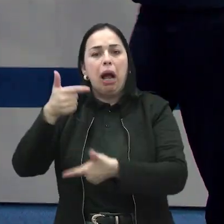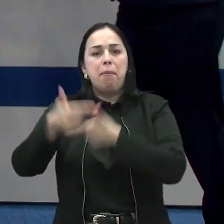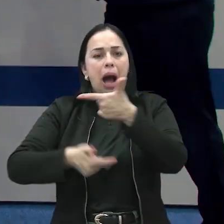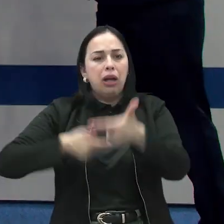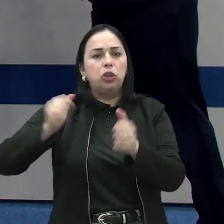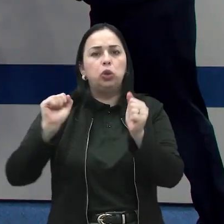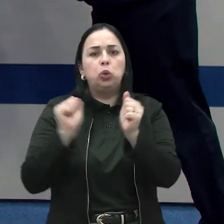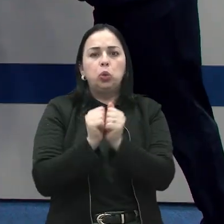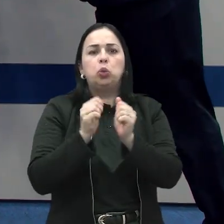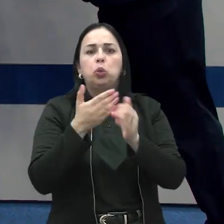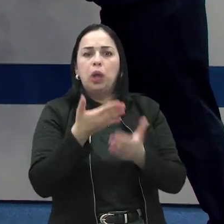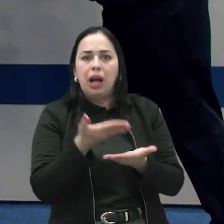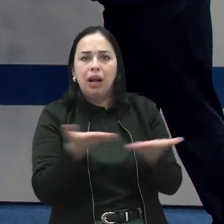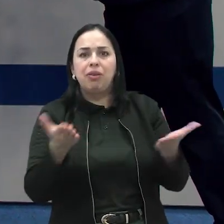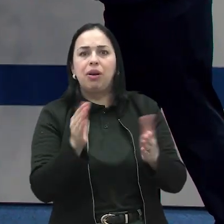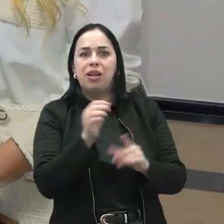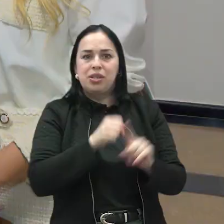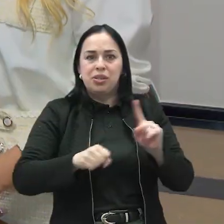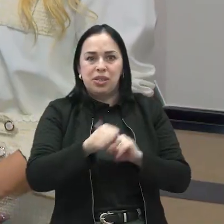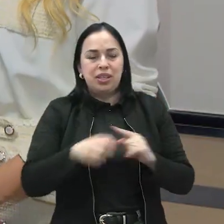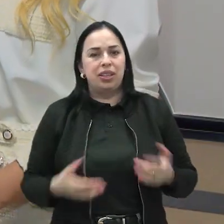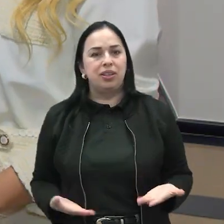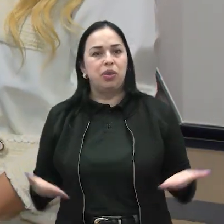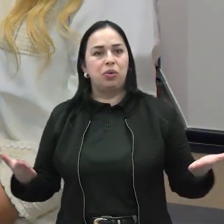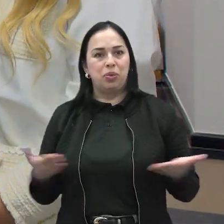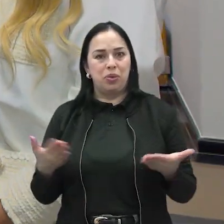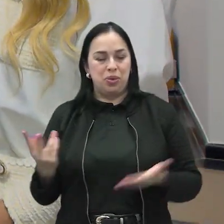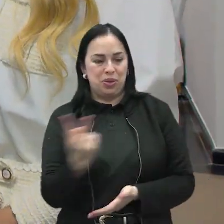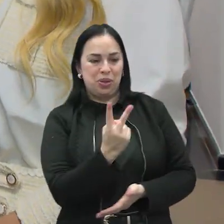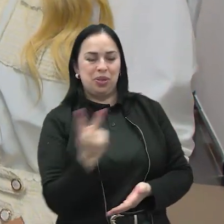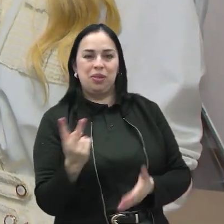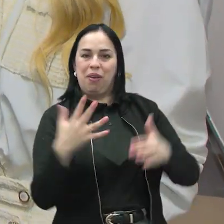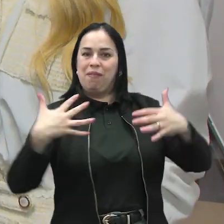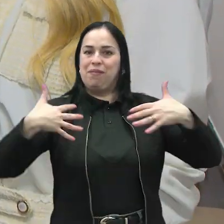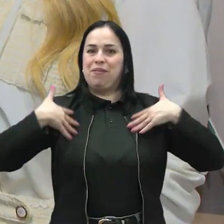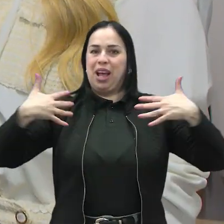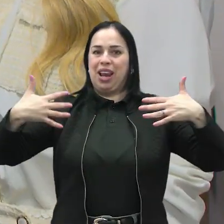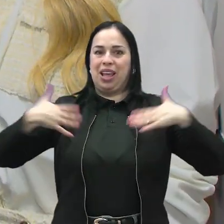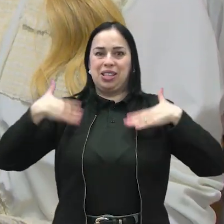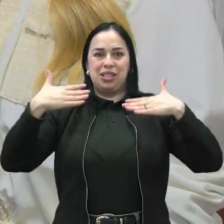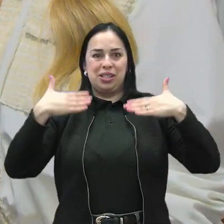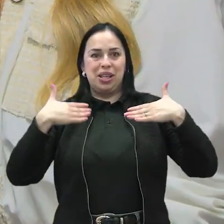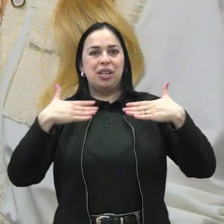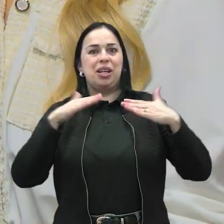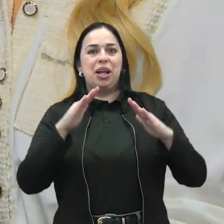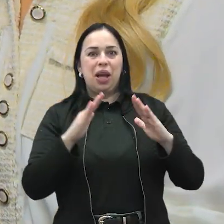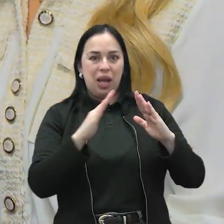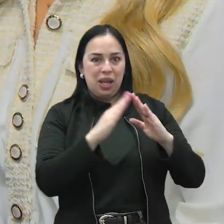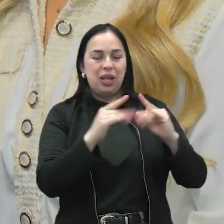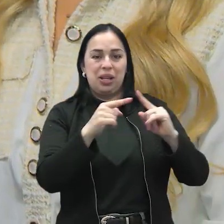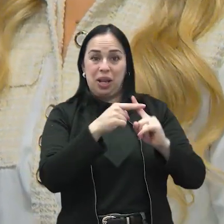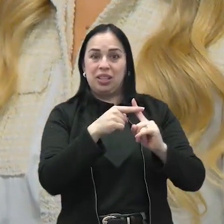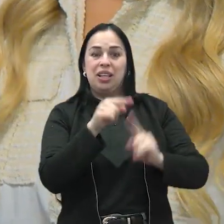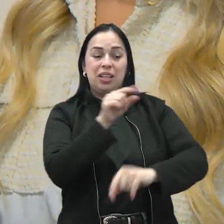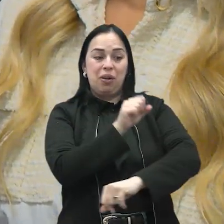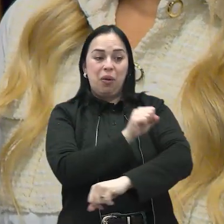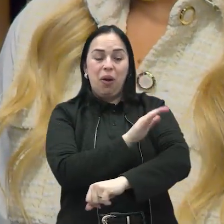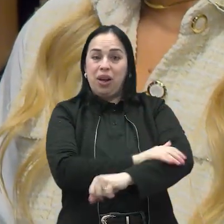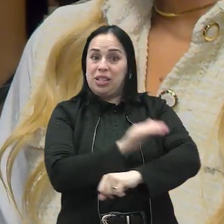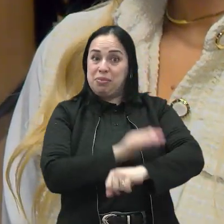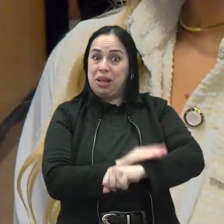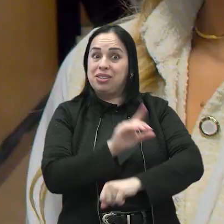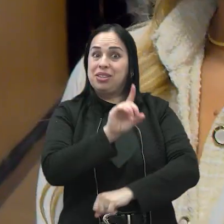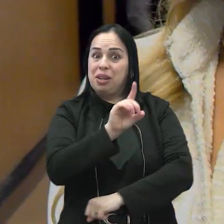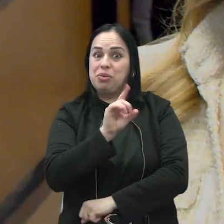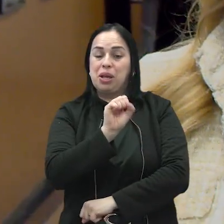da comunidade da cidade. Hoje é uma comemoração dupla. Nós estamos fazendo uma solenidade em nome de 84 anos da Assembleia